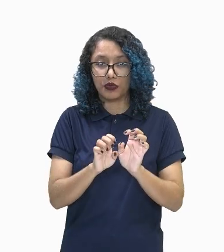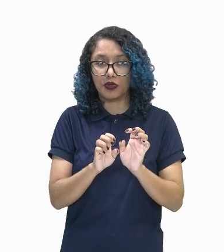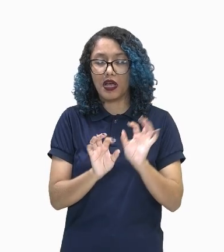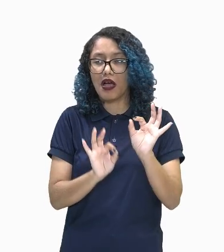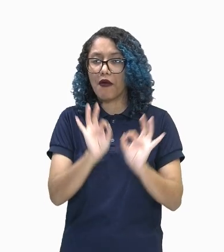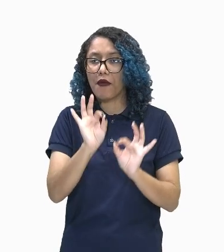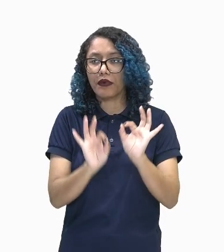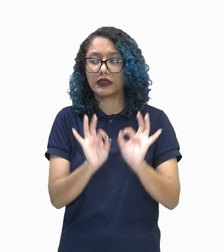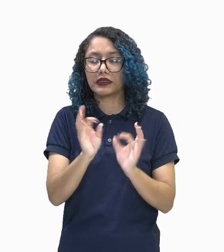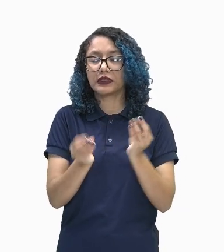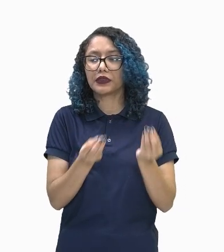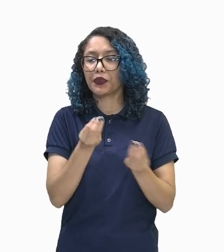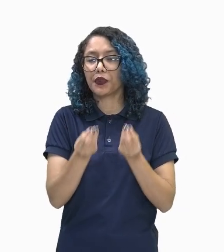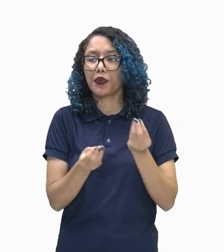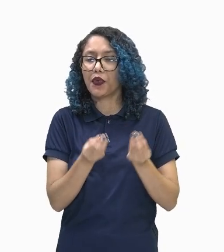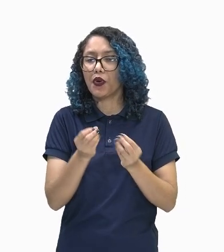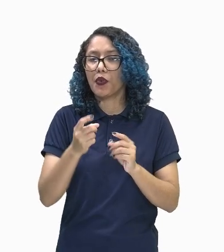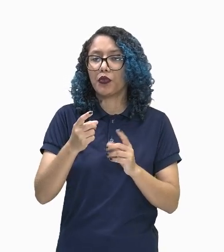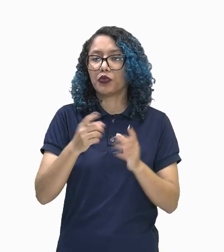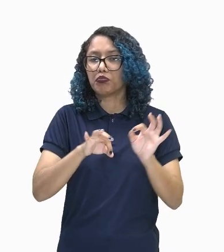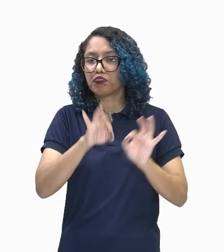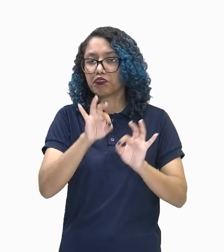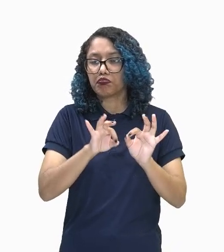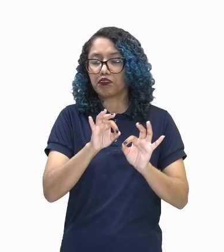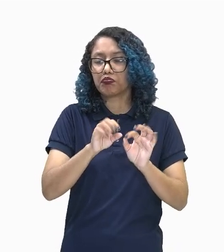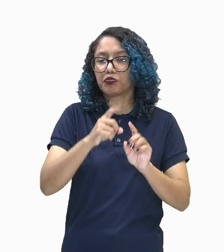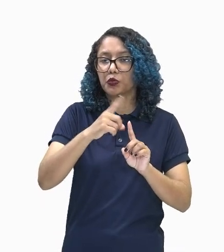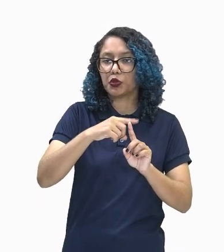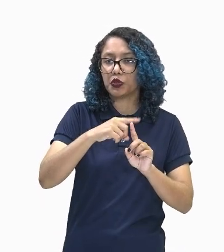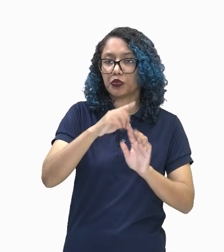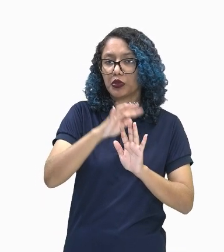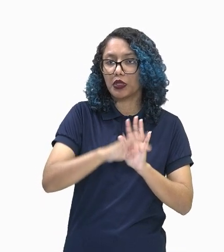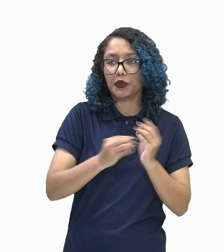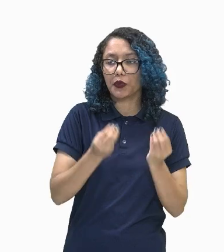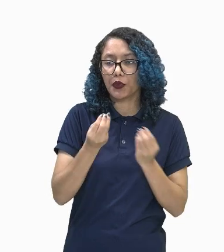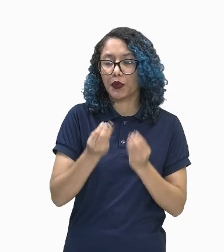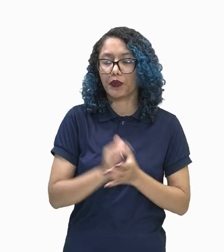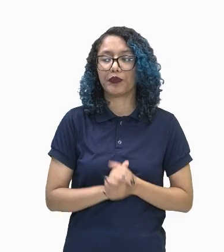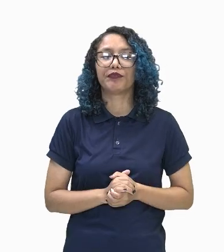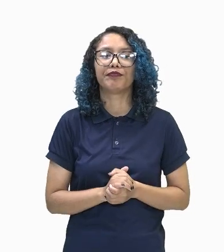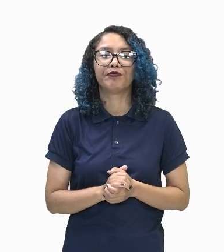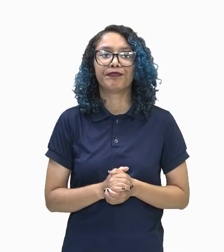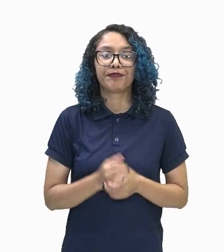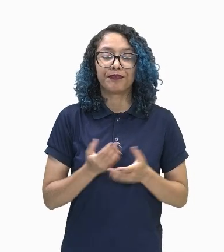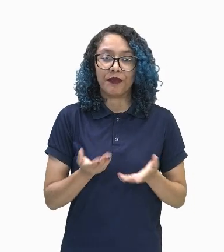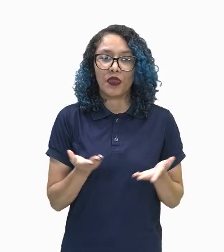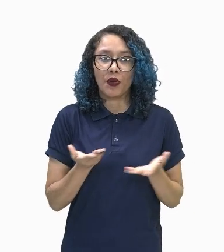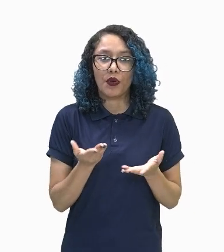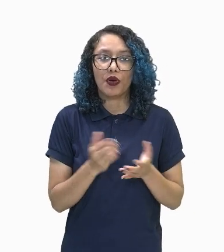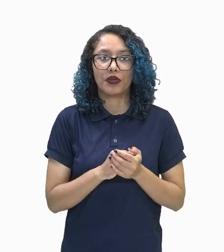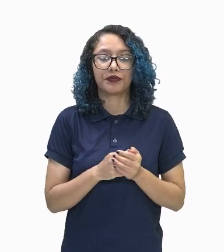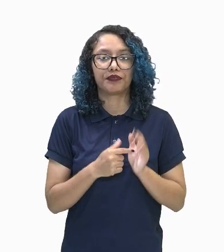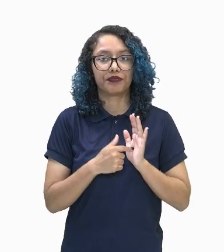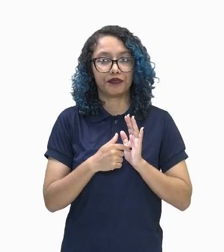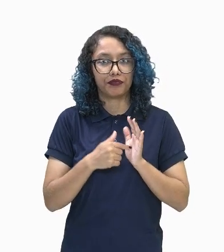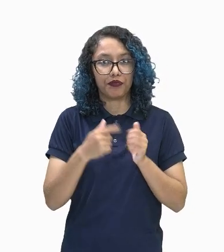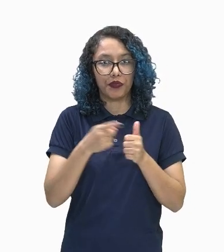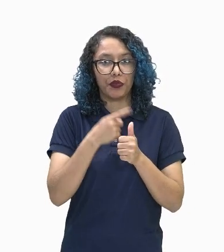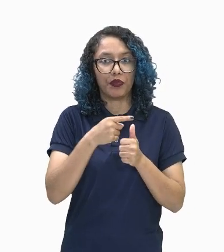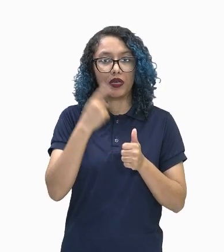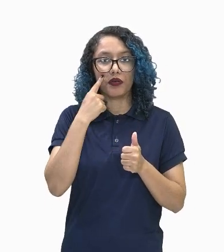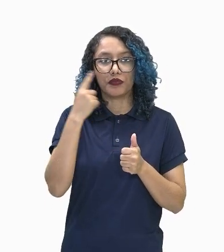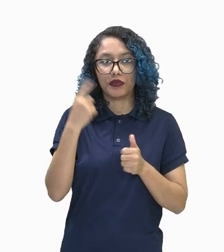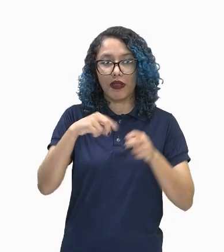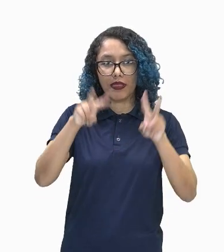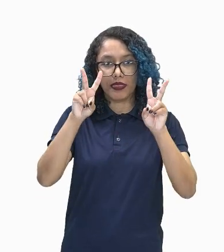planeja, né, este tipo de texto. Então vamos ver o tema. O